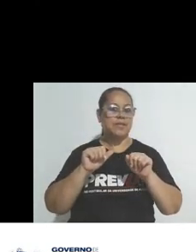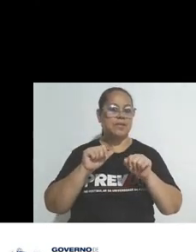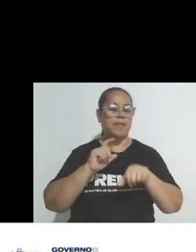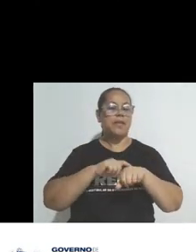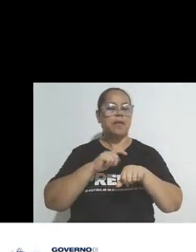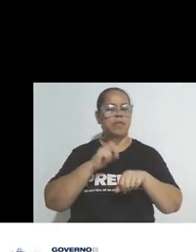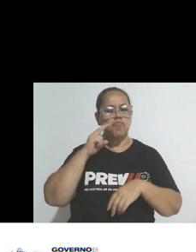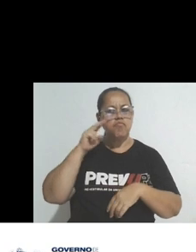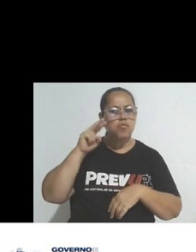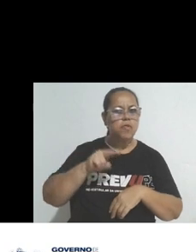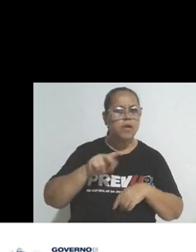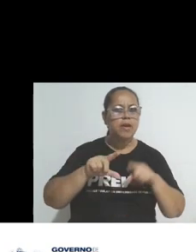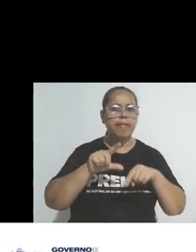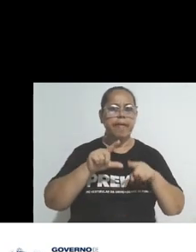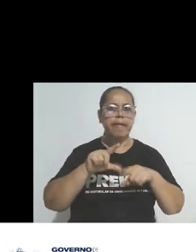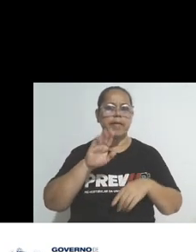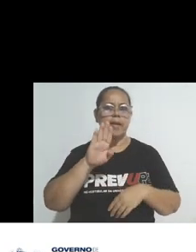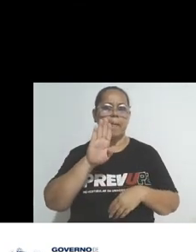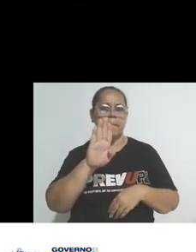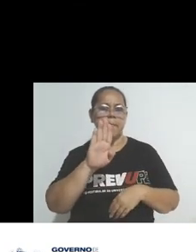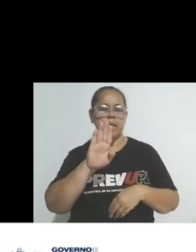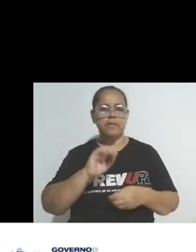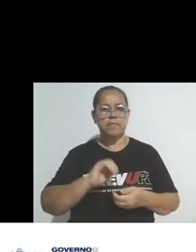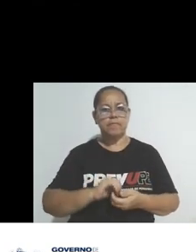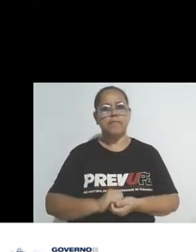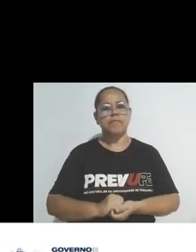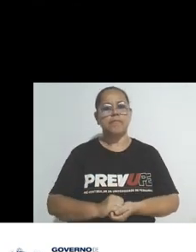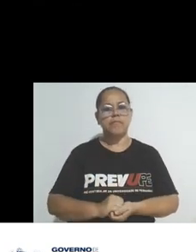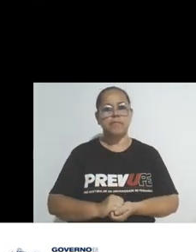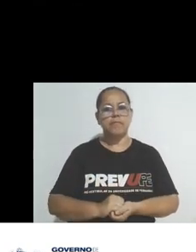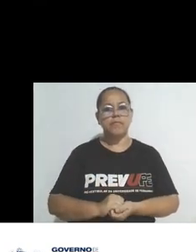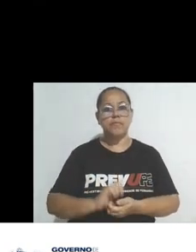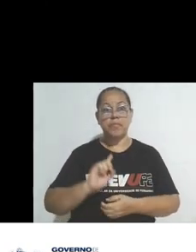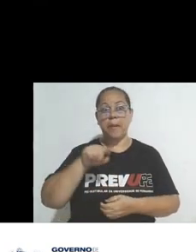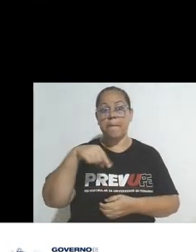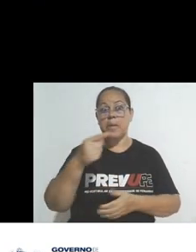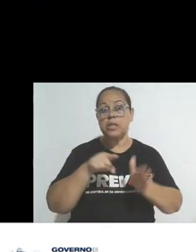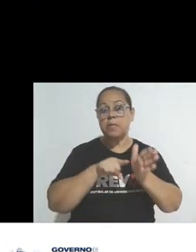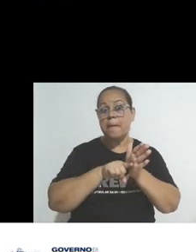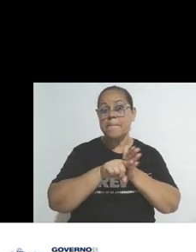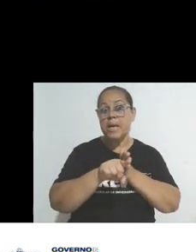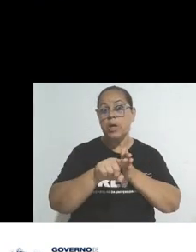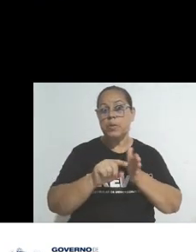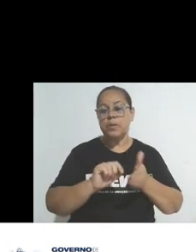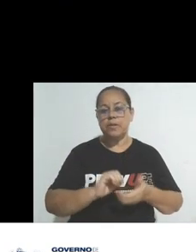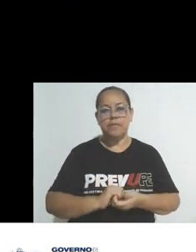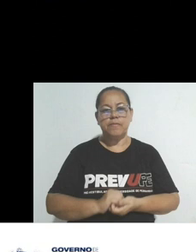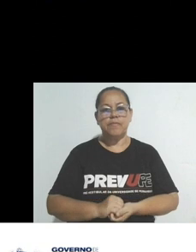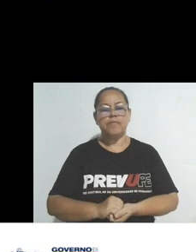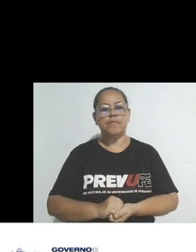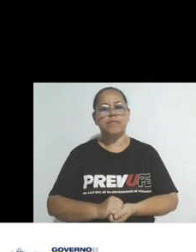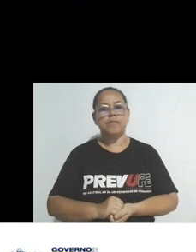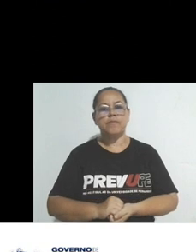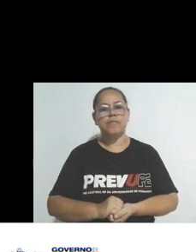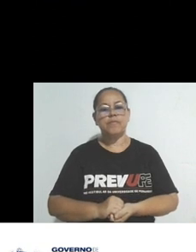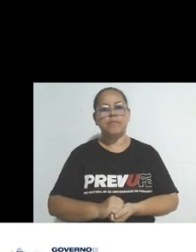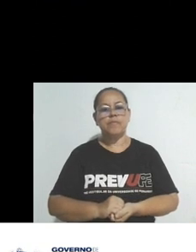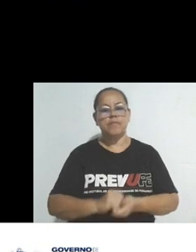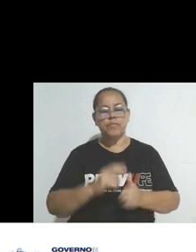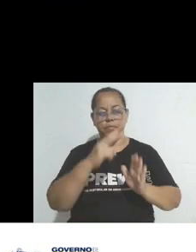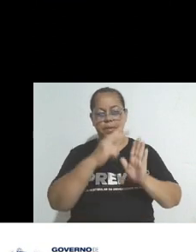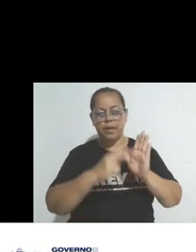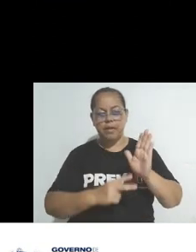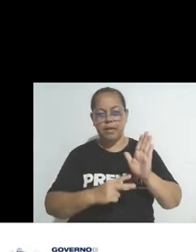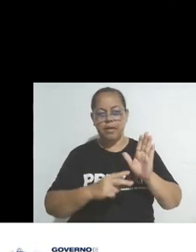e vejo que é a letra B tá? vamos para a seguinte questão lê o seguinte fragmento e